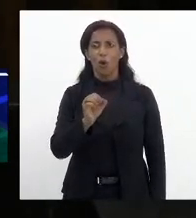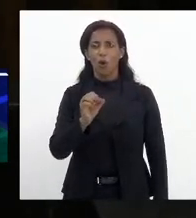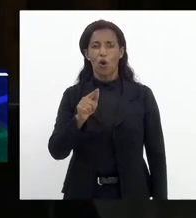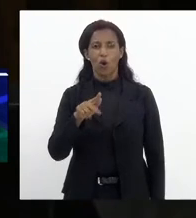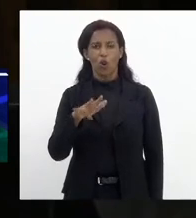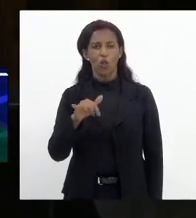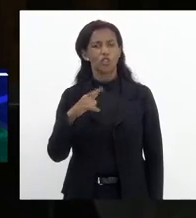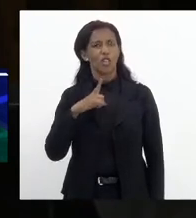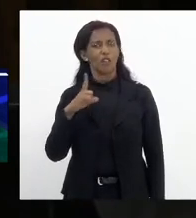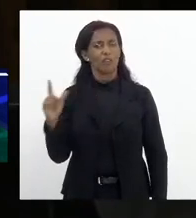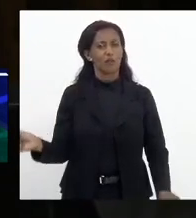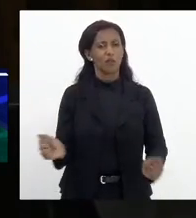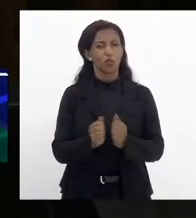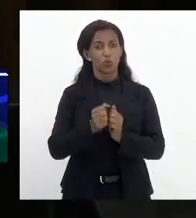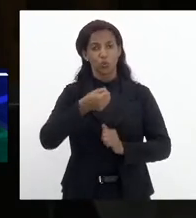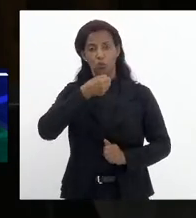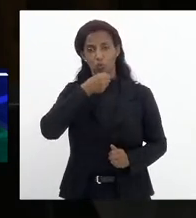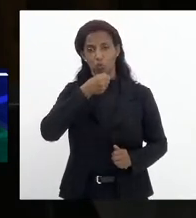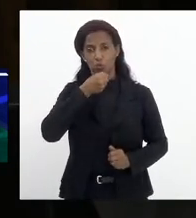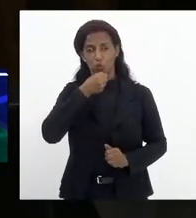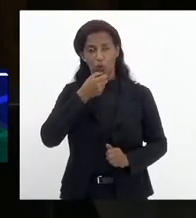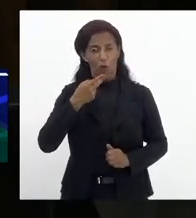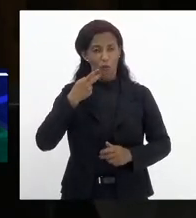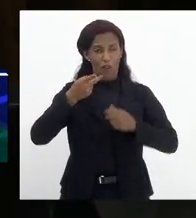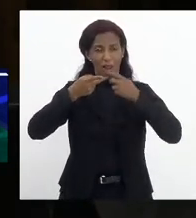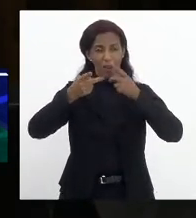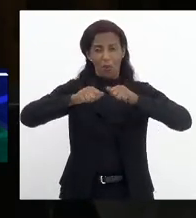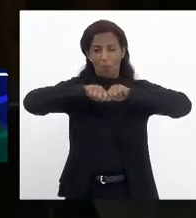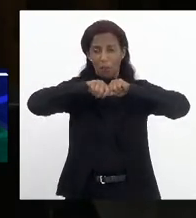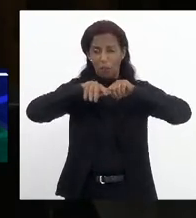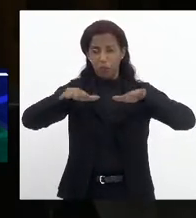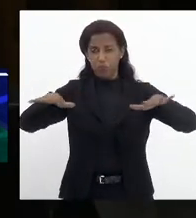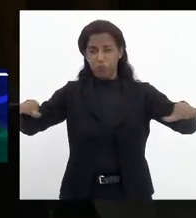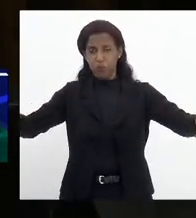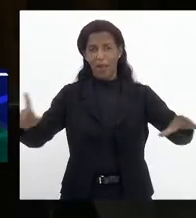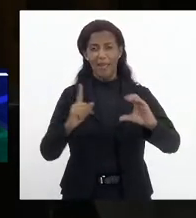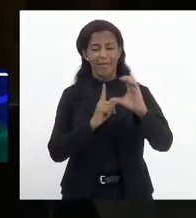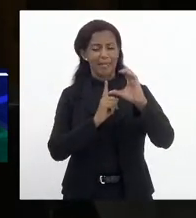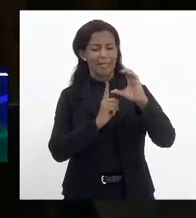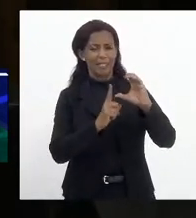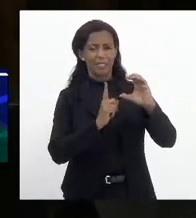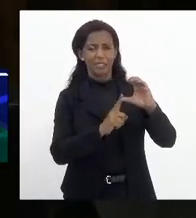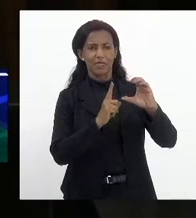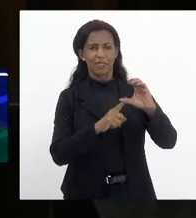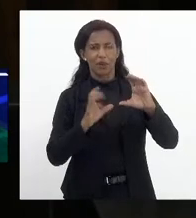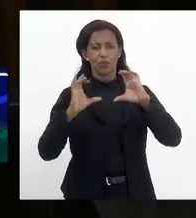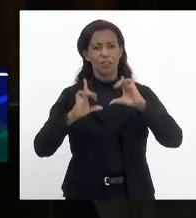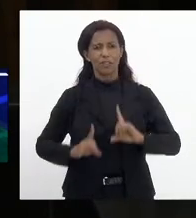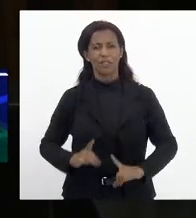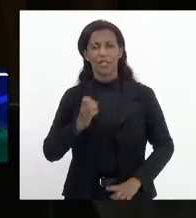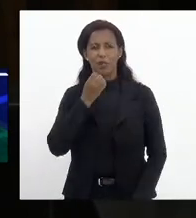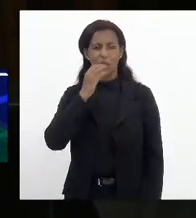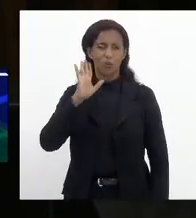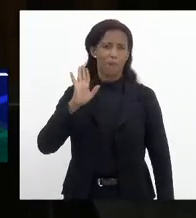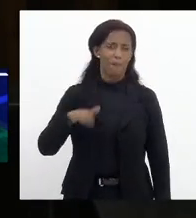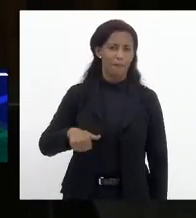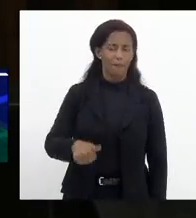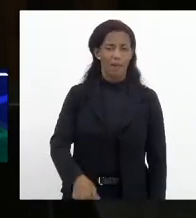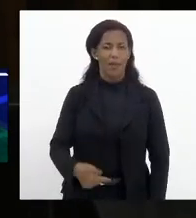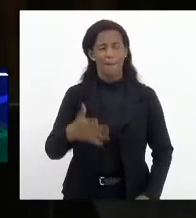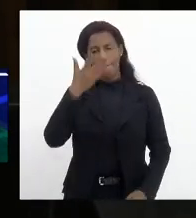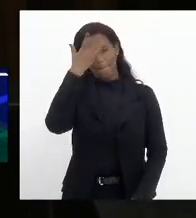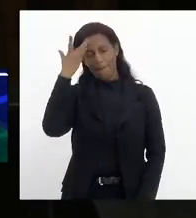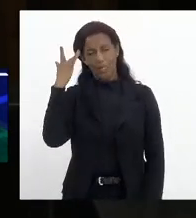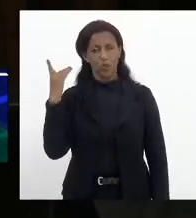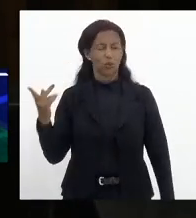convidaram, a gente esteve junto no carro de som, falando para todo o povo cristão, para todo cidadão de bem, para todo cidadão